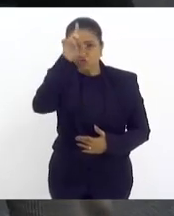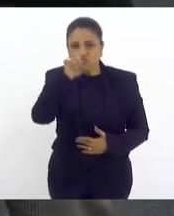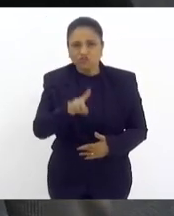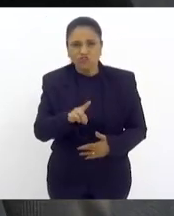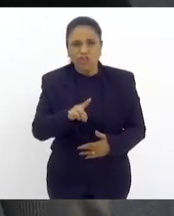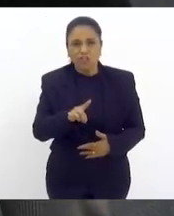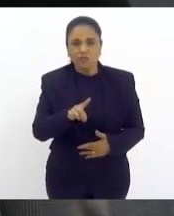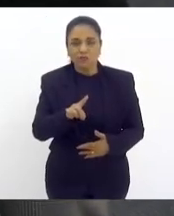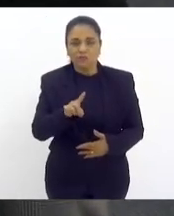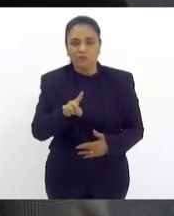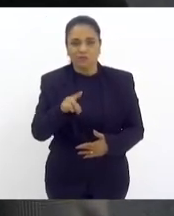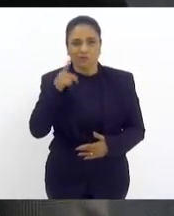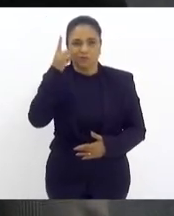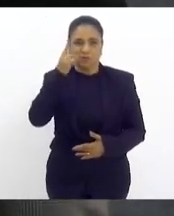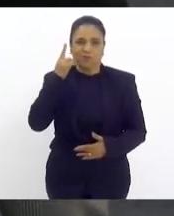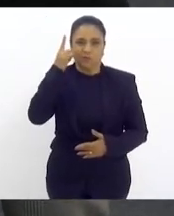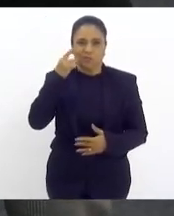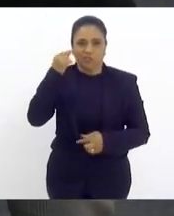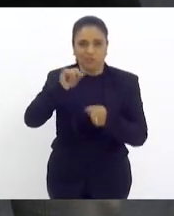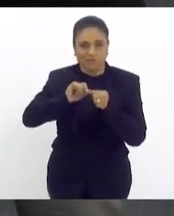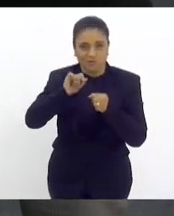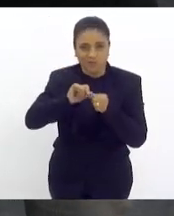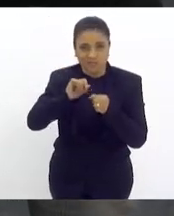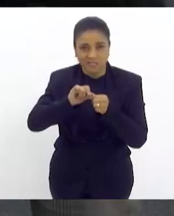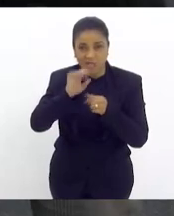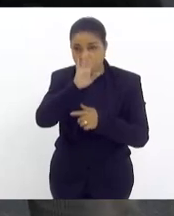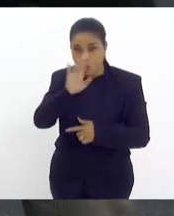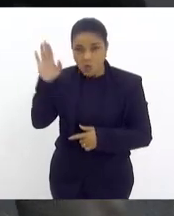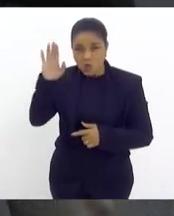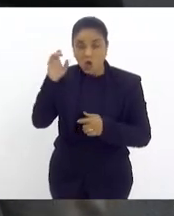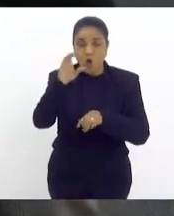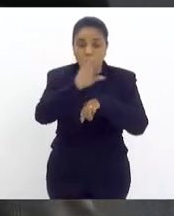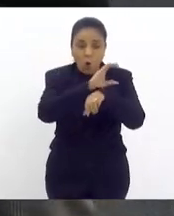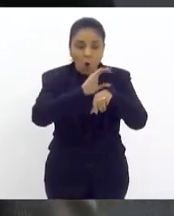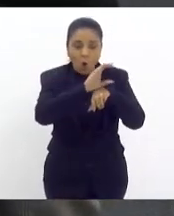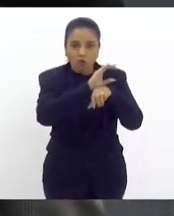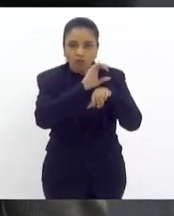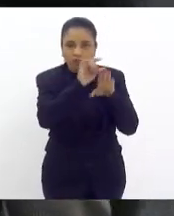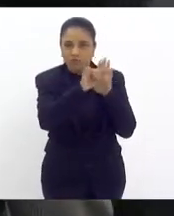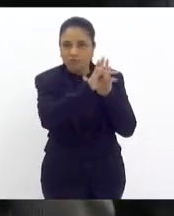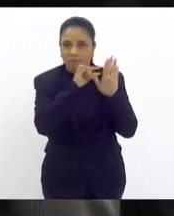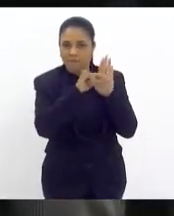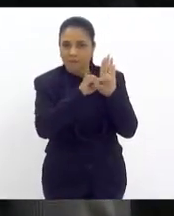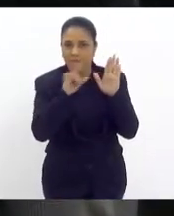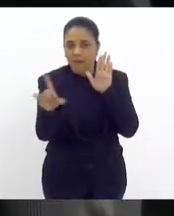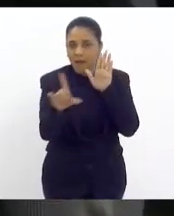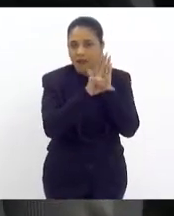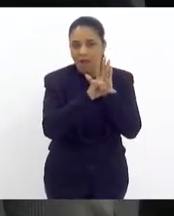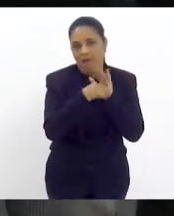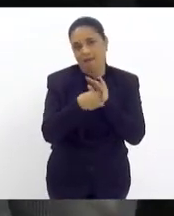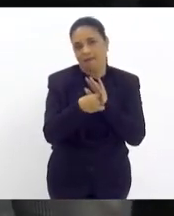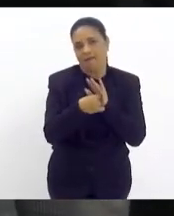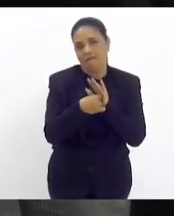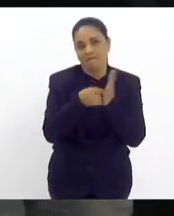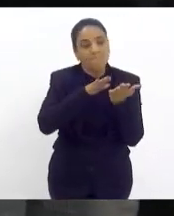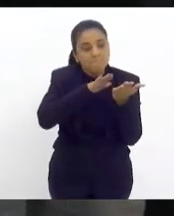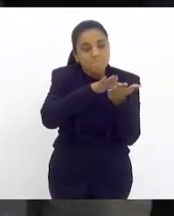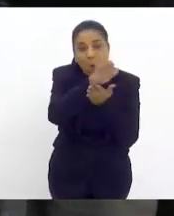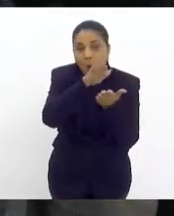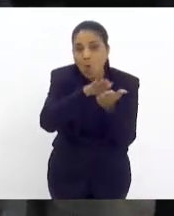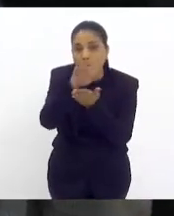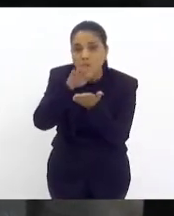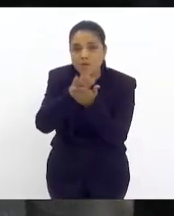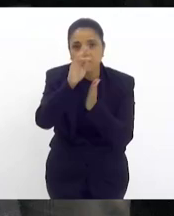política nós temos com mandato tá na Constituição o direito de fazer publica eu só quero que